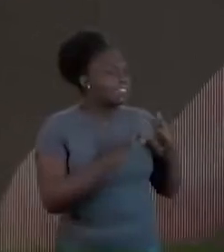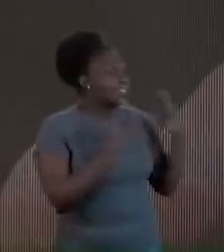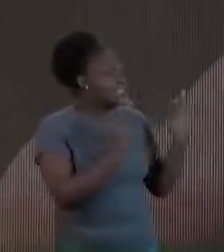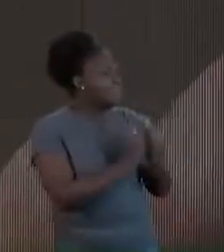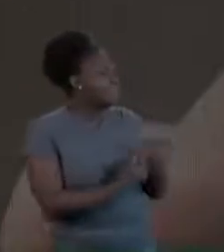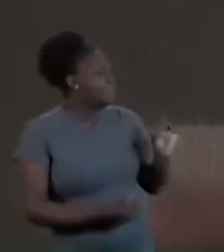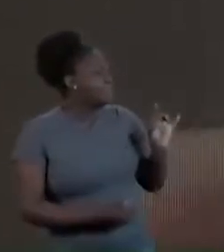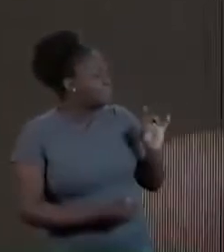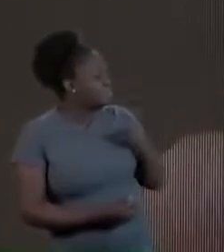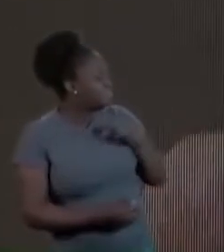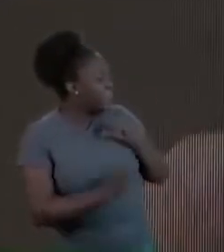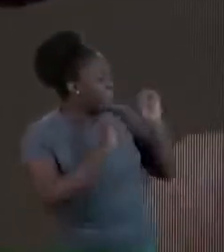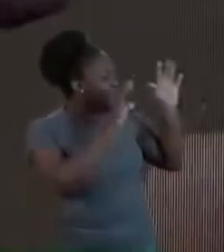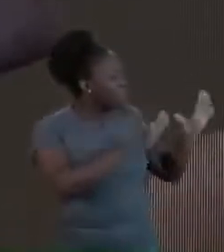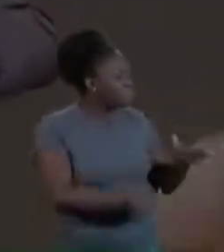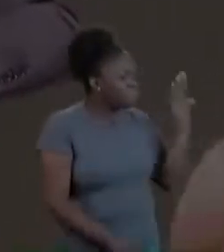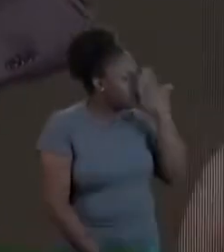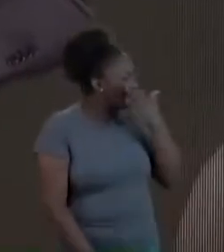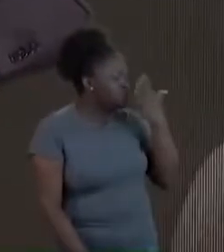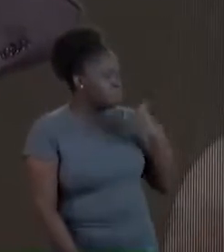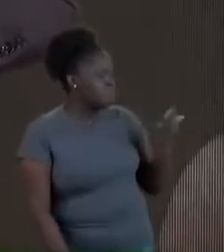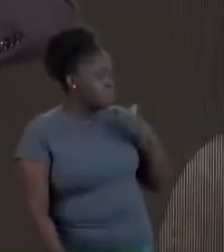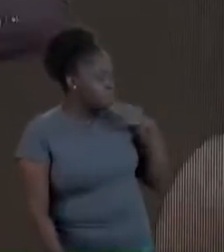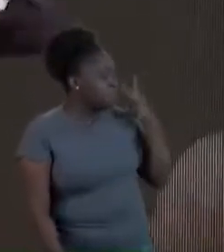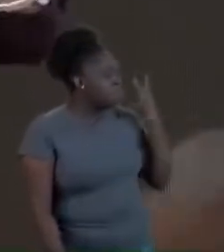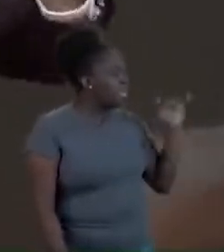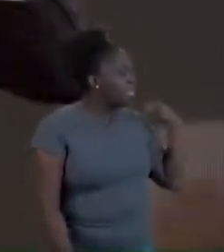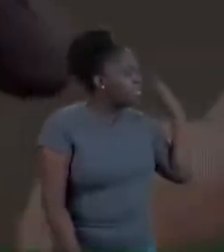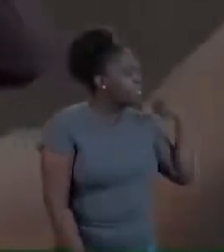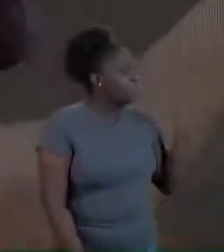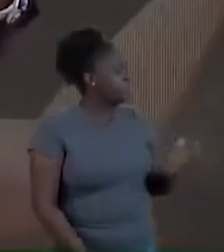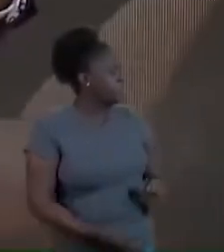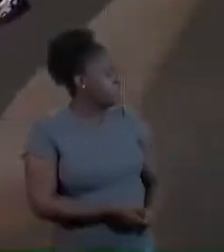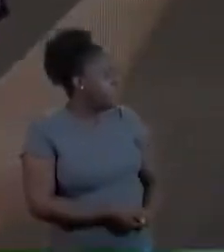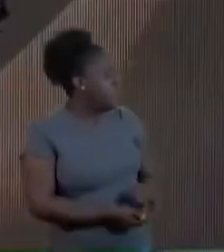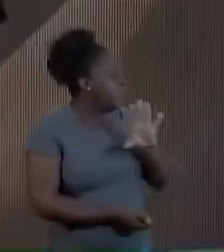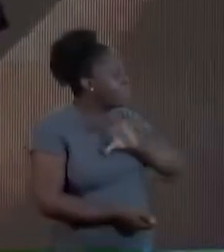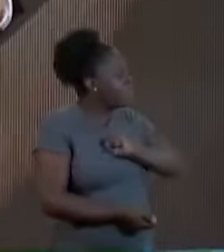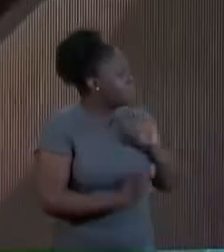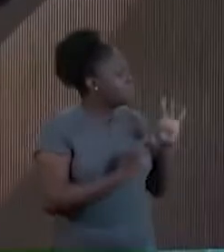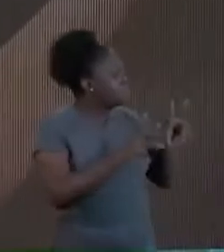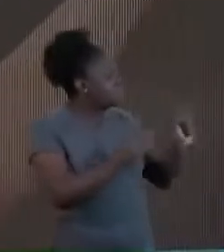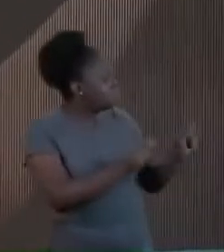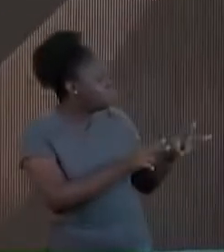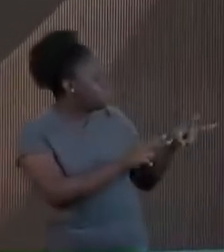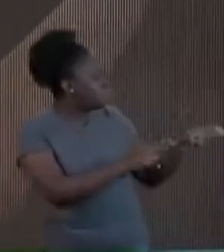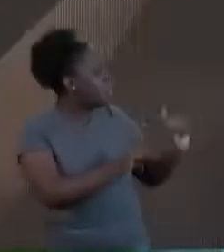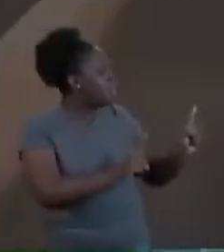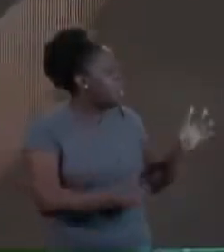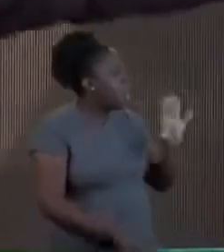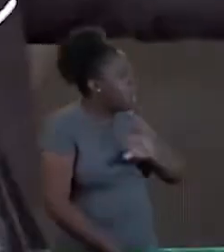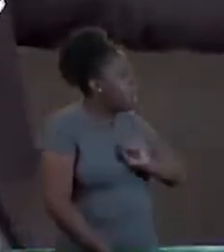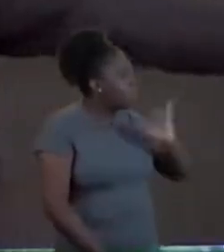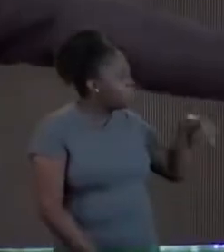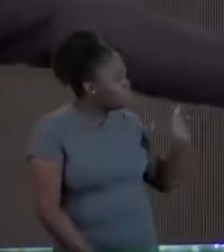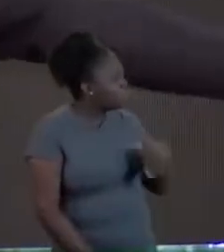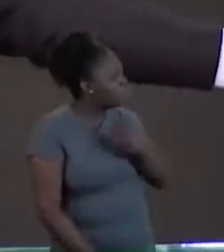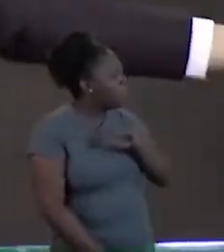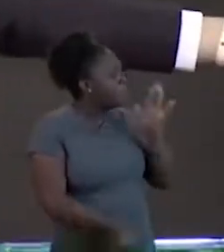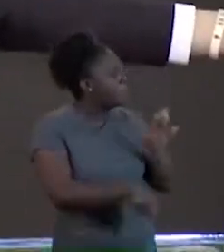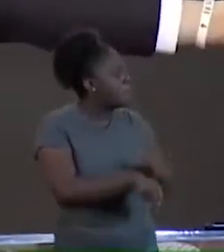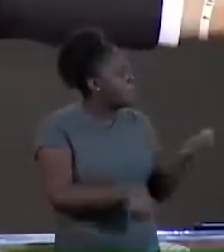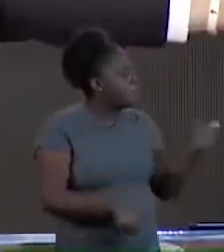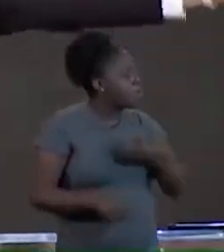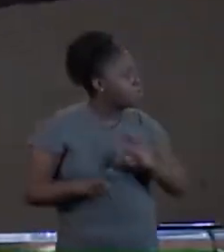aqui dentro, eu não estou vendo. Meu pai é um doido? Meu pai, ao invés de amar todos os irmãos igual, ele ama José na cara dura mais do que todo